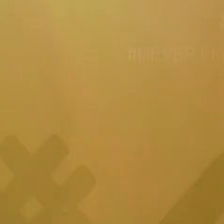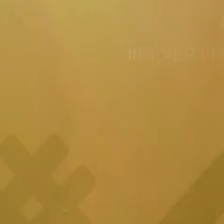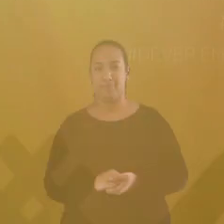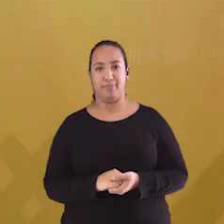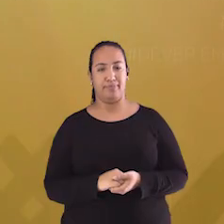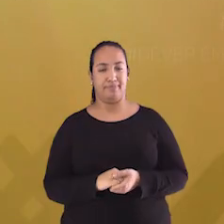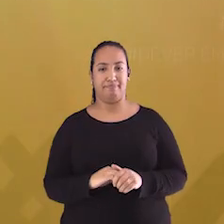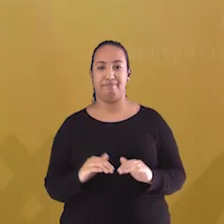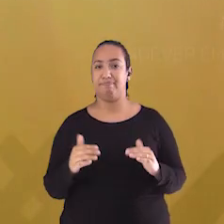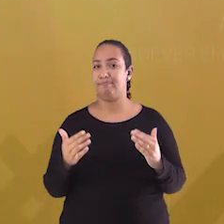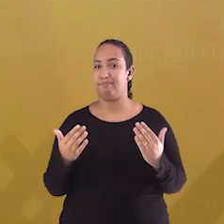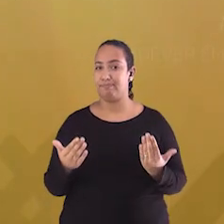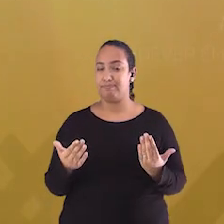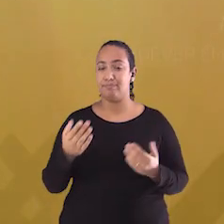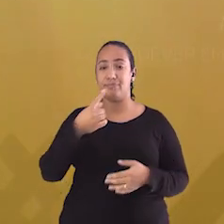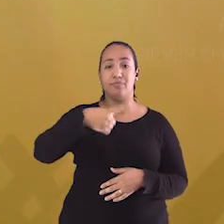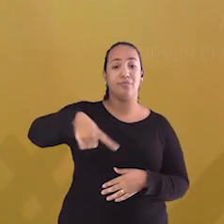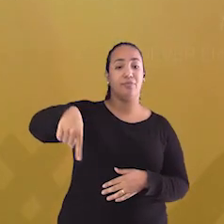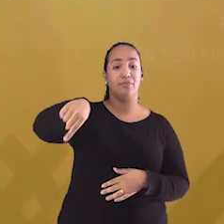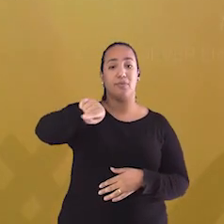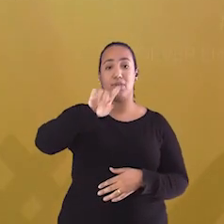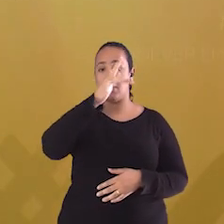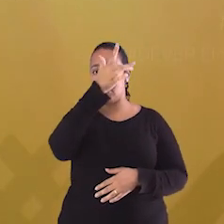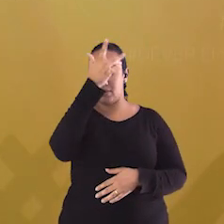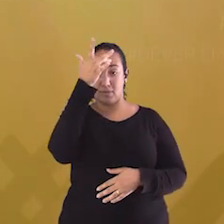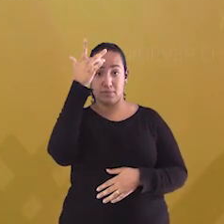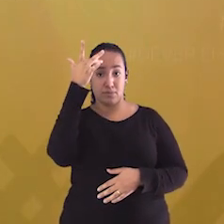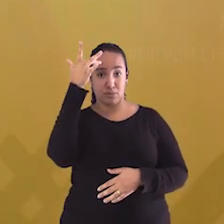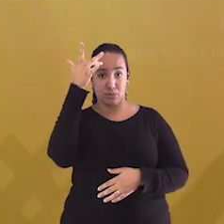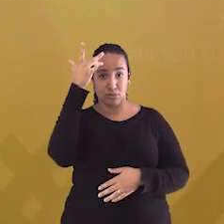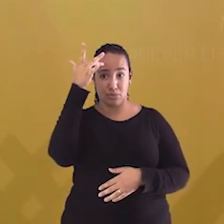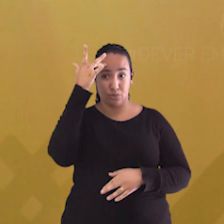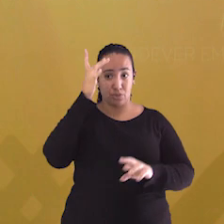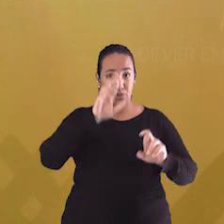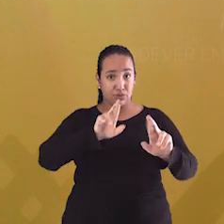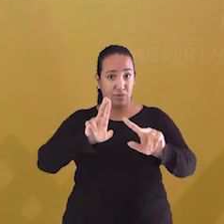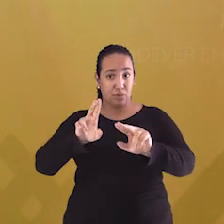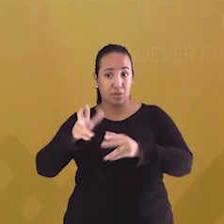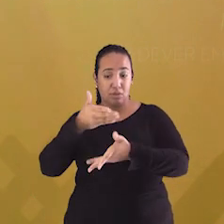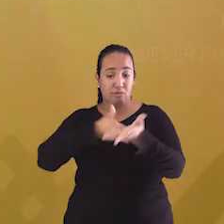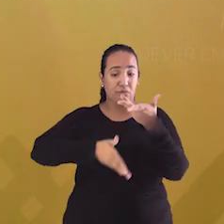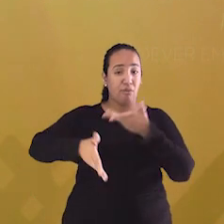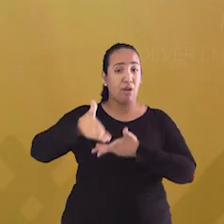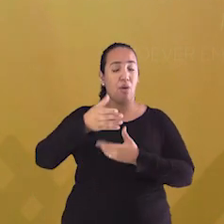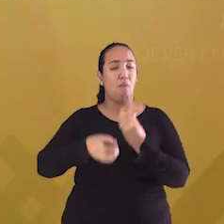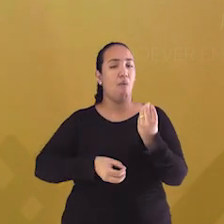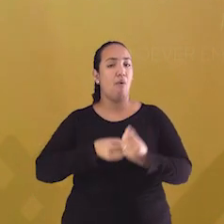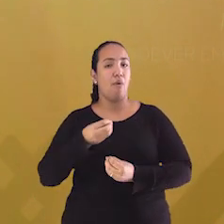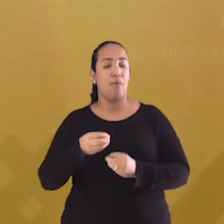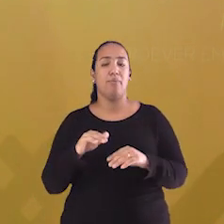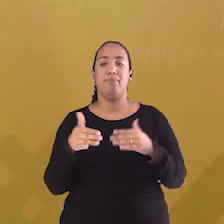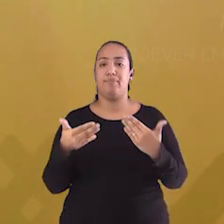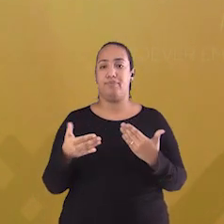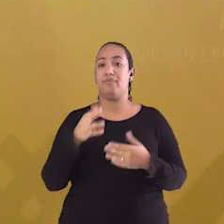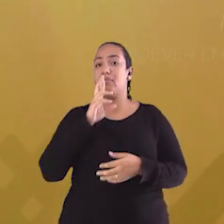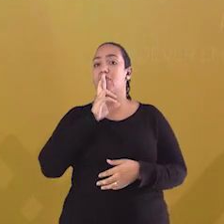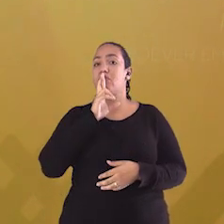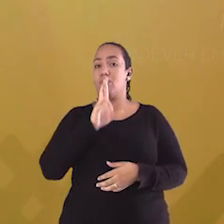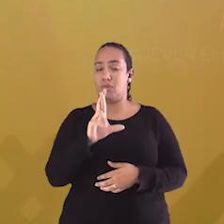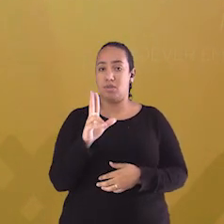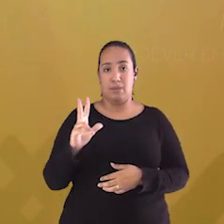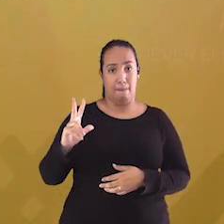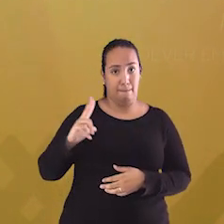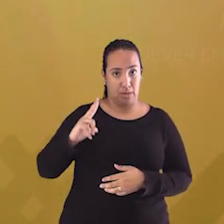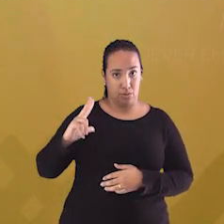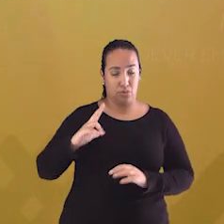E então, como você trata as pessoas e as suas diferenças no seu dia a dia? Essa resposta ela é pessoal,